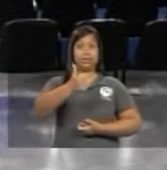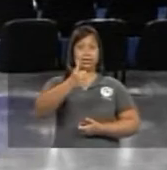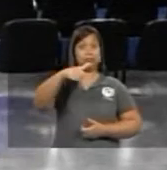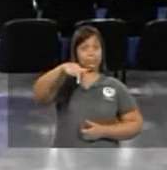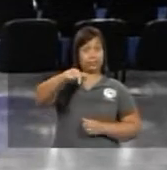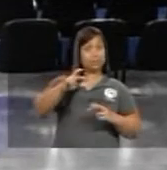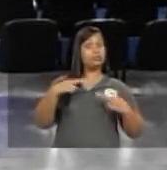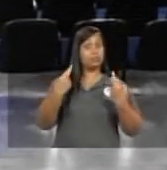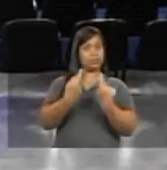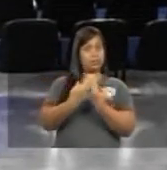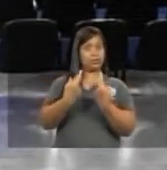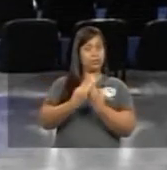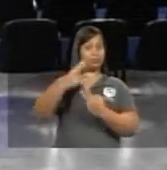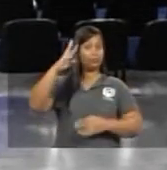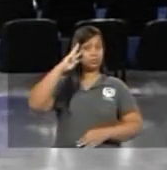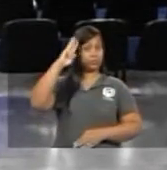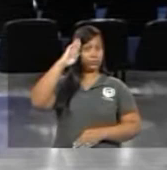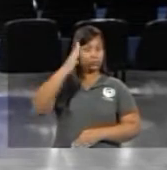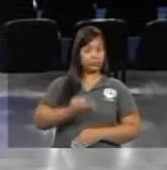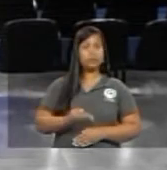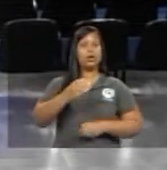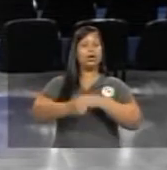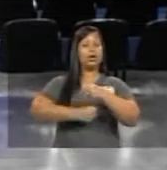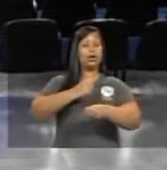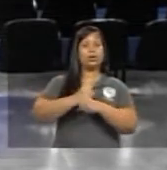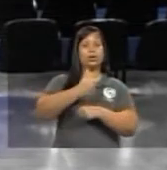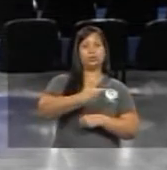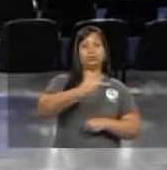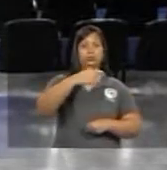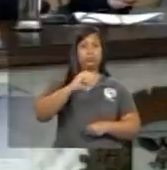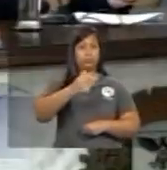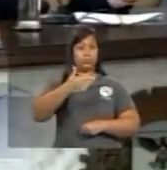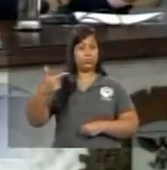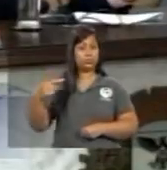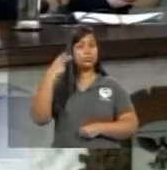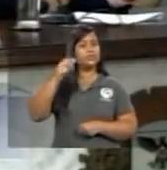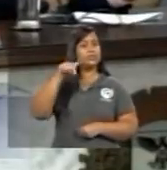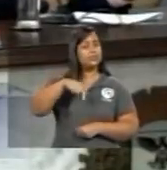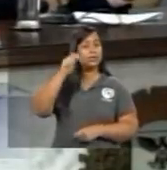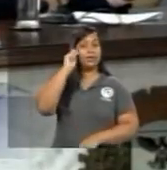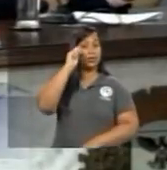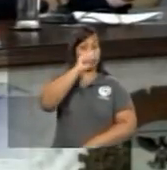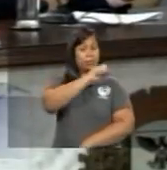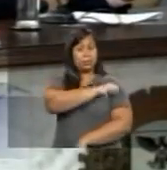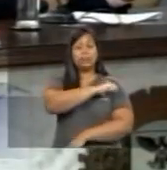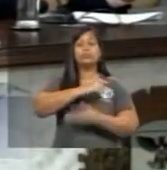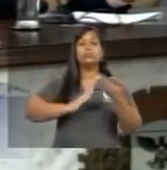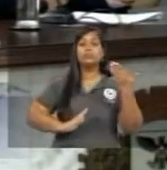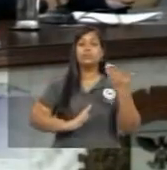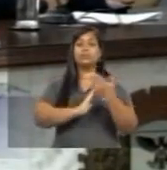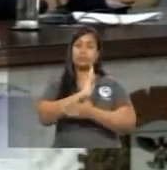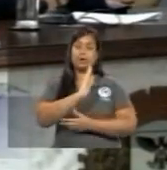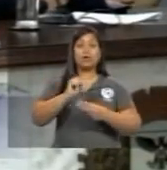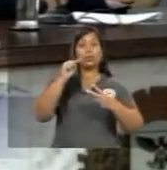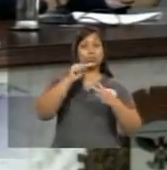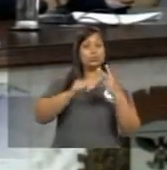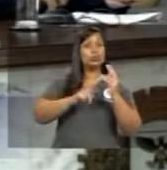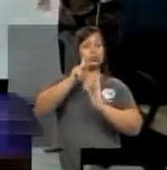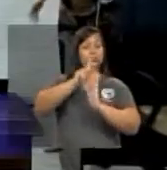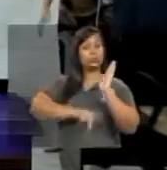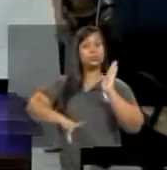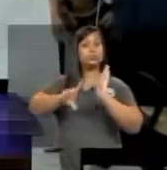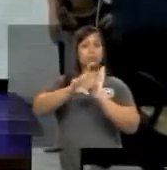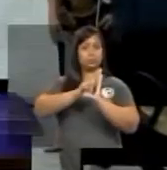Na 17ª sessão ordinária de 2022, os vereadores de São José do Rio Preto aprovaram